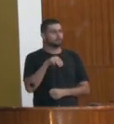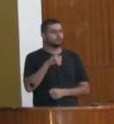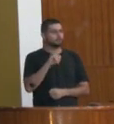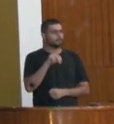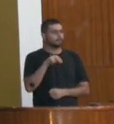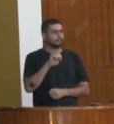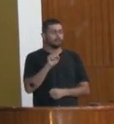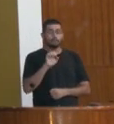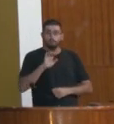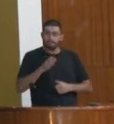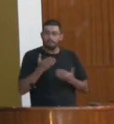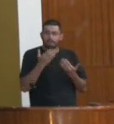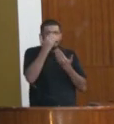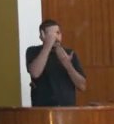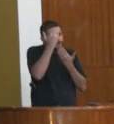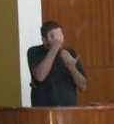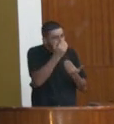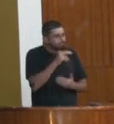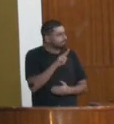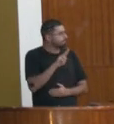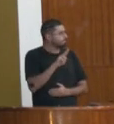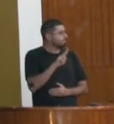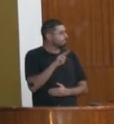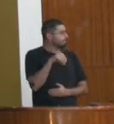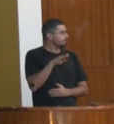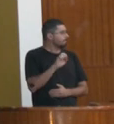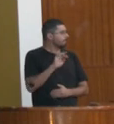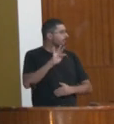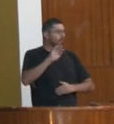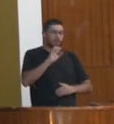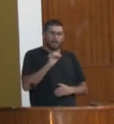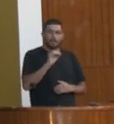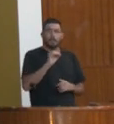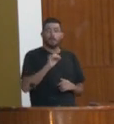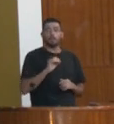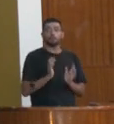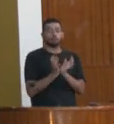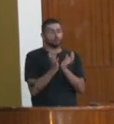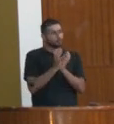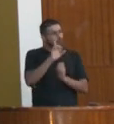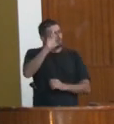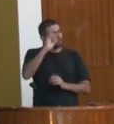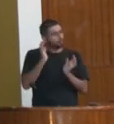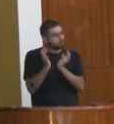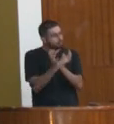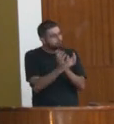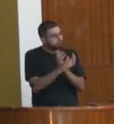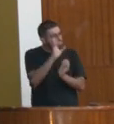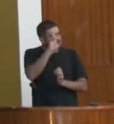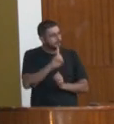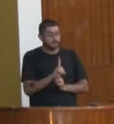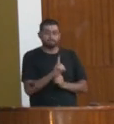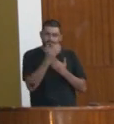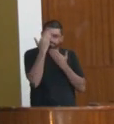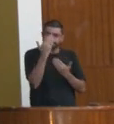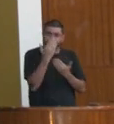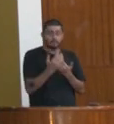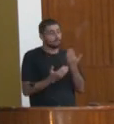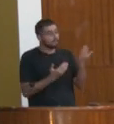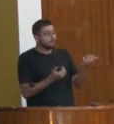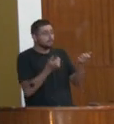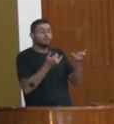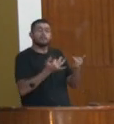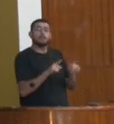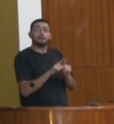agradecer muito Humberto Leve a toda a diretoria do Royal, nossos agradecimentos. E o que você falou também cabe